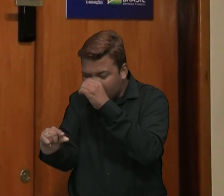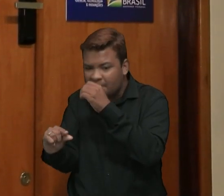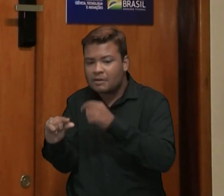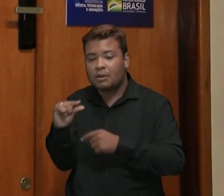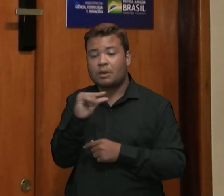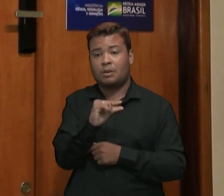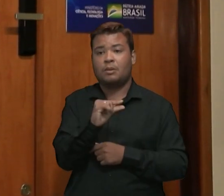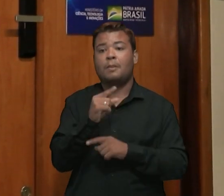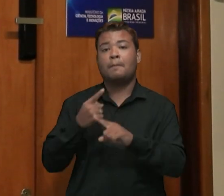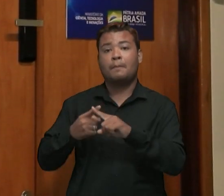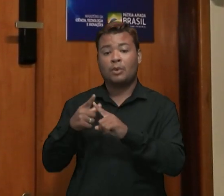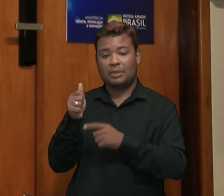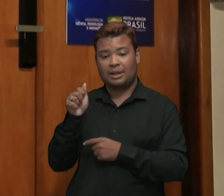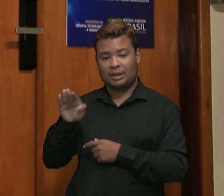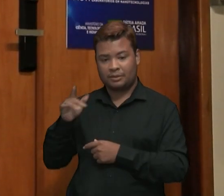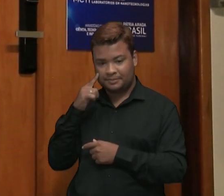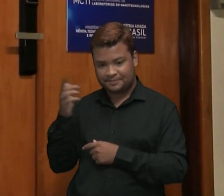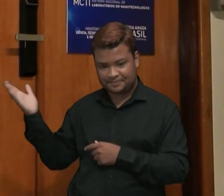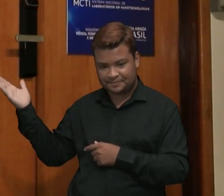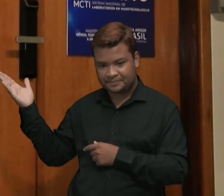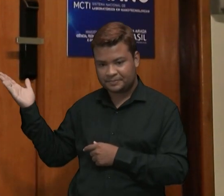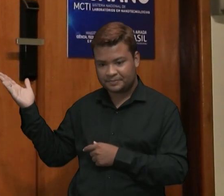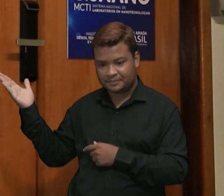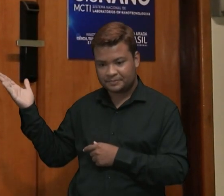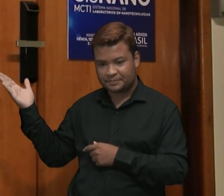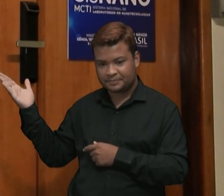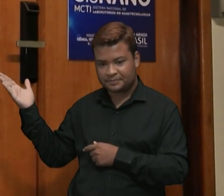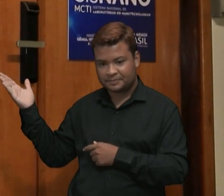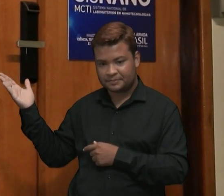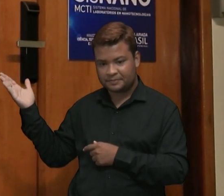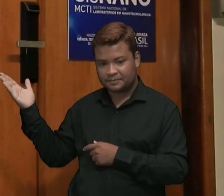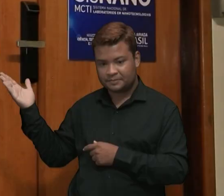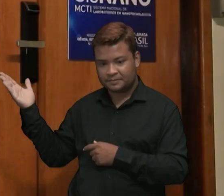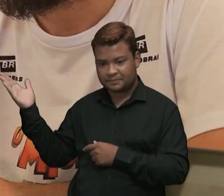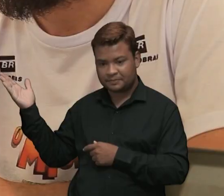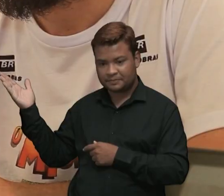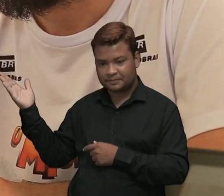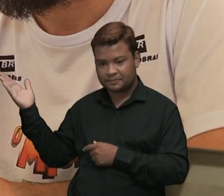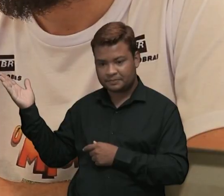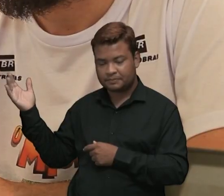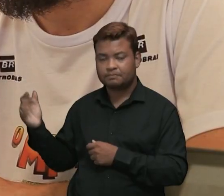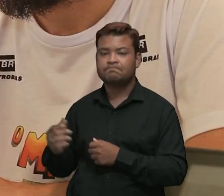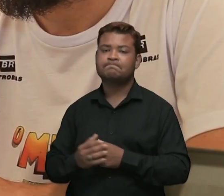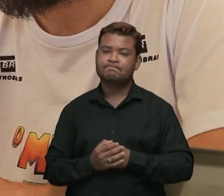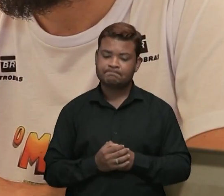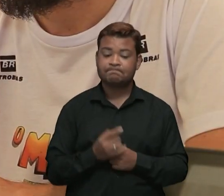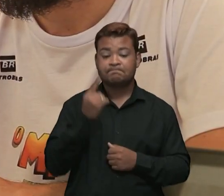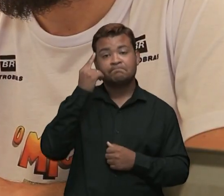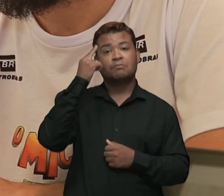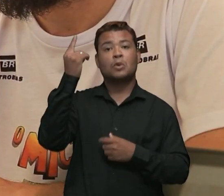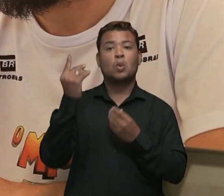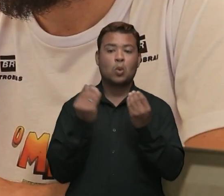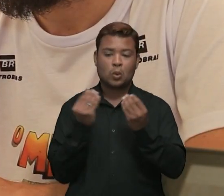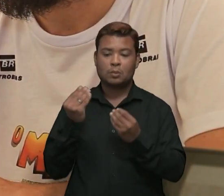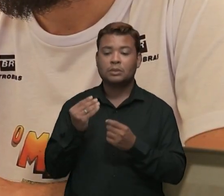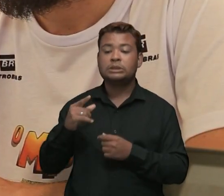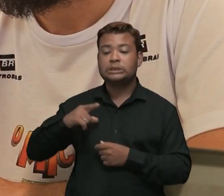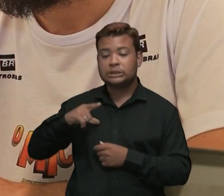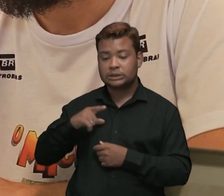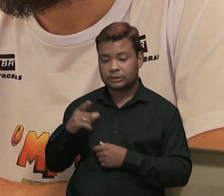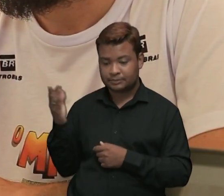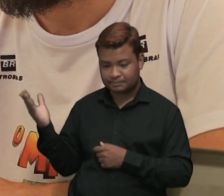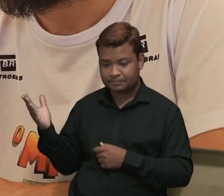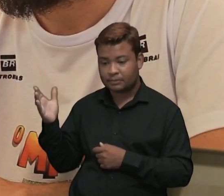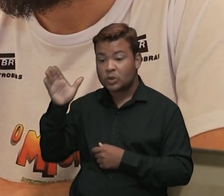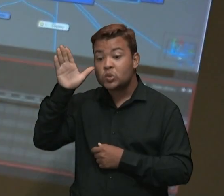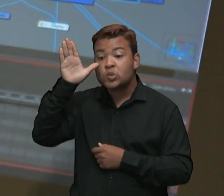Laboratório Multiusuário de Microscopia de Alta Resolução da UFG. A ideia surgiu a partir da curiosidade de